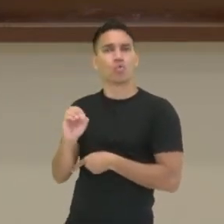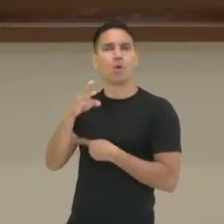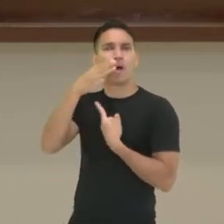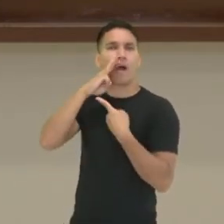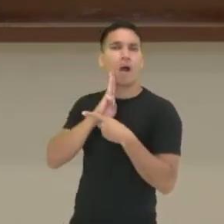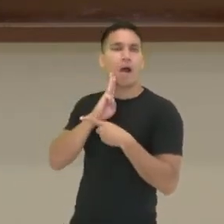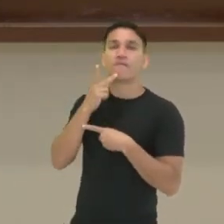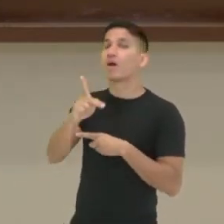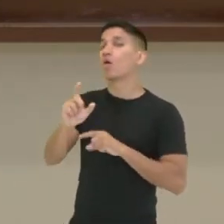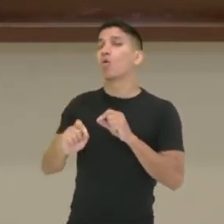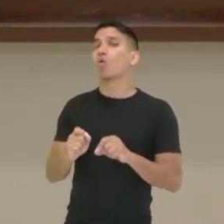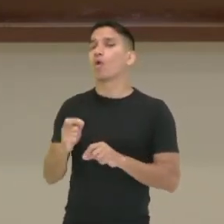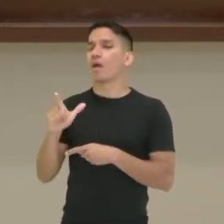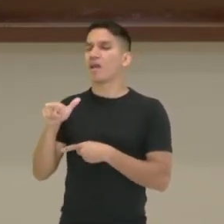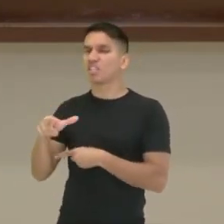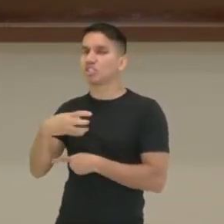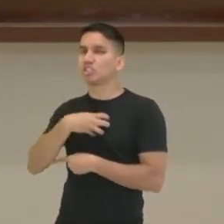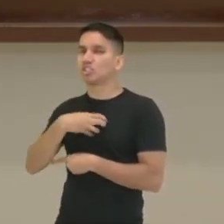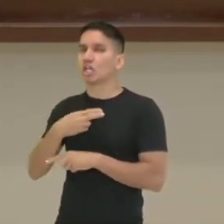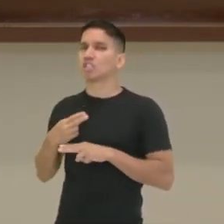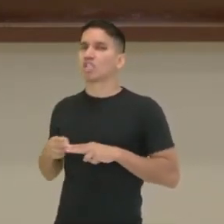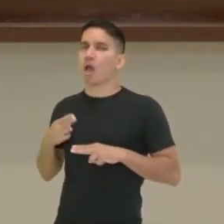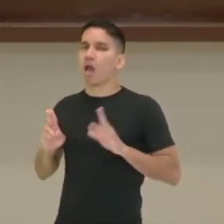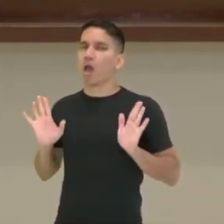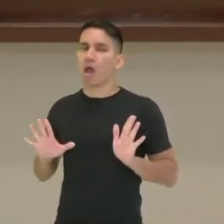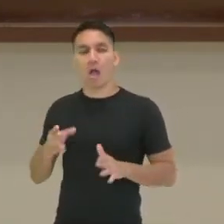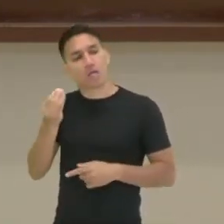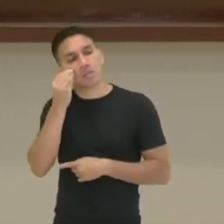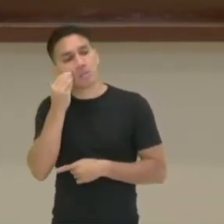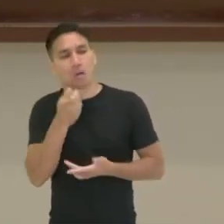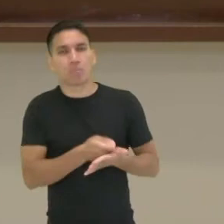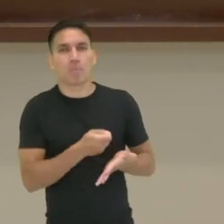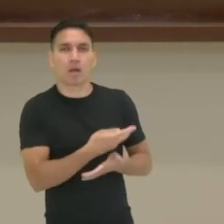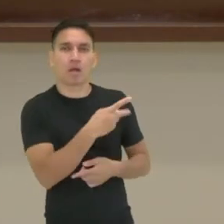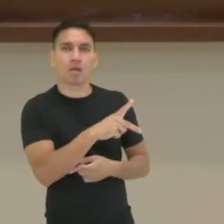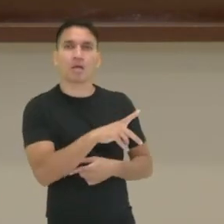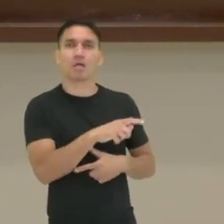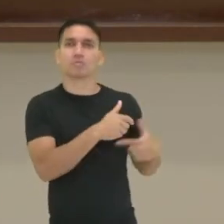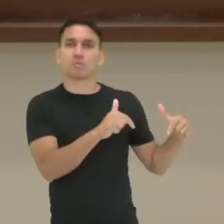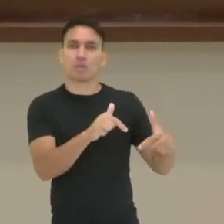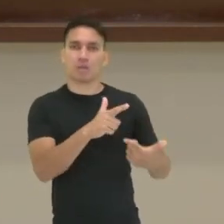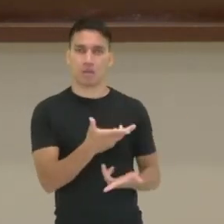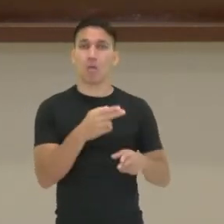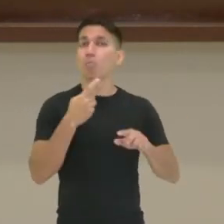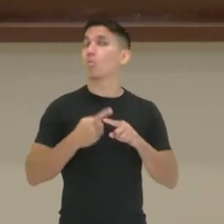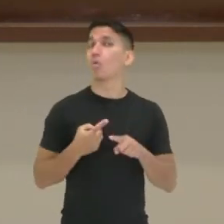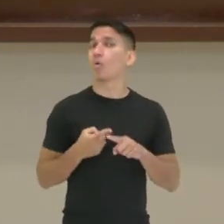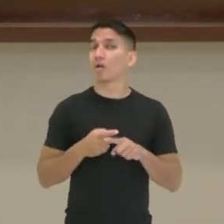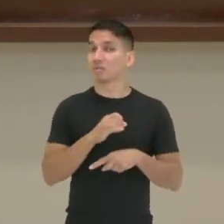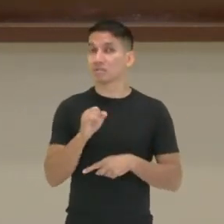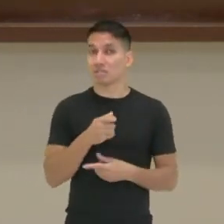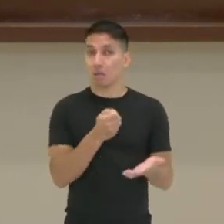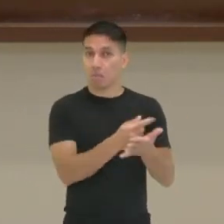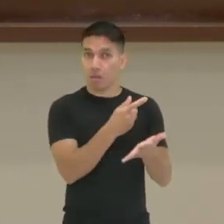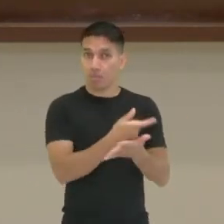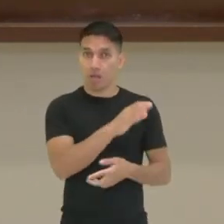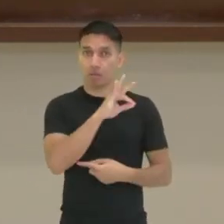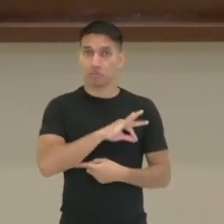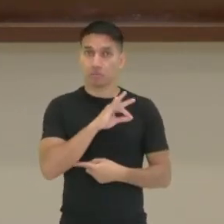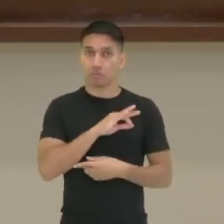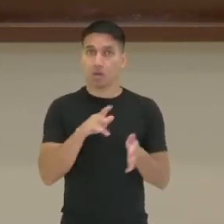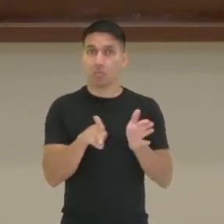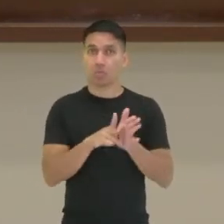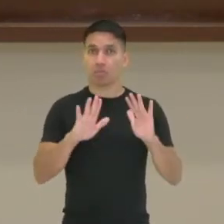disfarçada de explorar o trabalhador. Por quê? Porque o salário do trabalhador, se ele for pago em